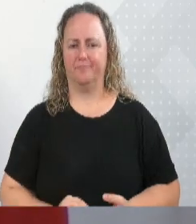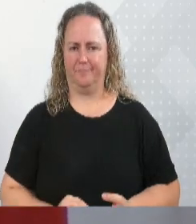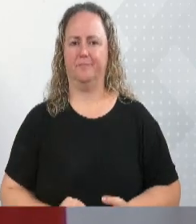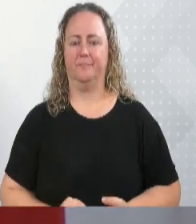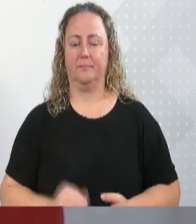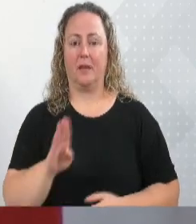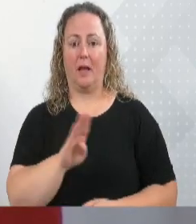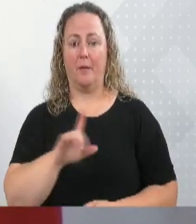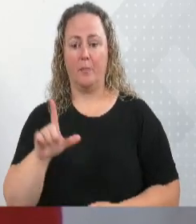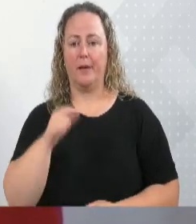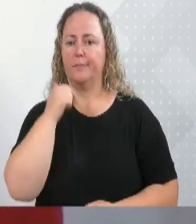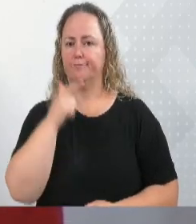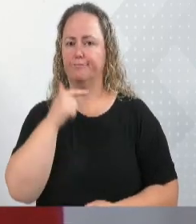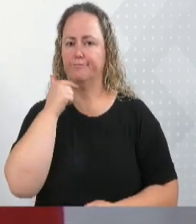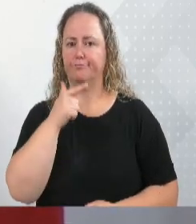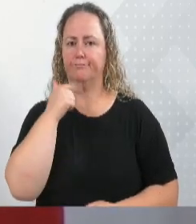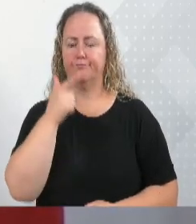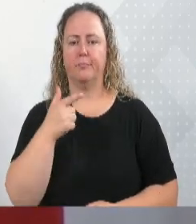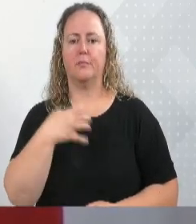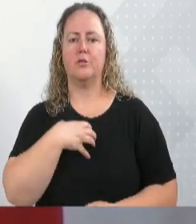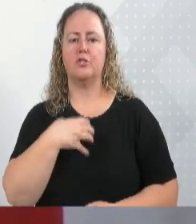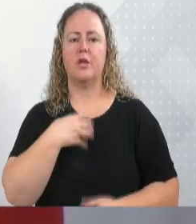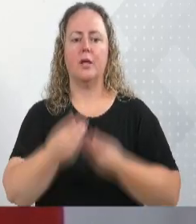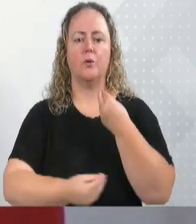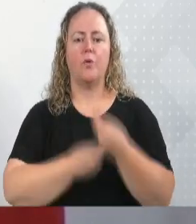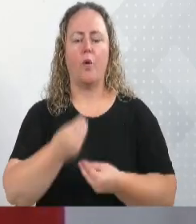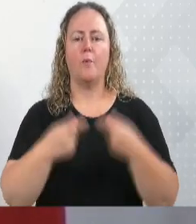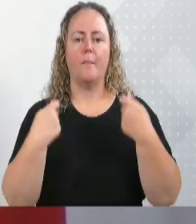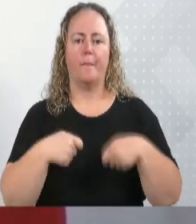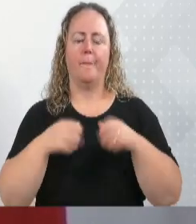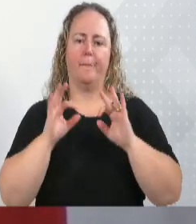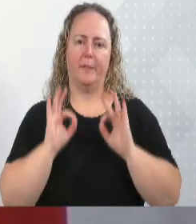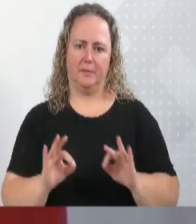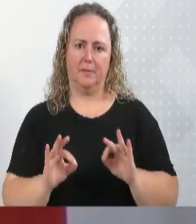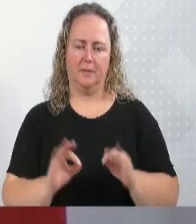não consegue investir na rede da maneira que a cidade deveria. Na tarde de hoje seria isso. Obrigado.